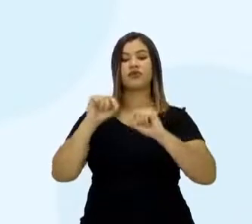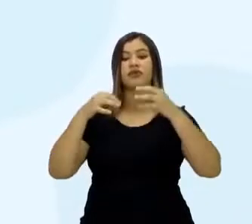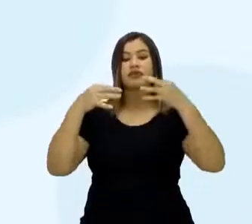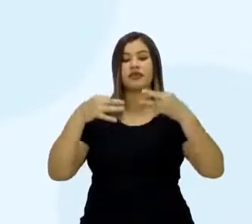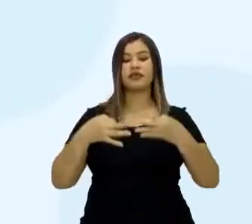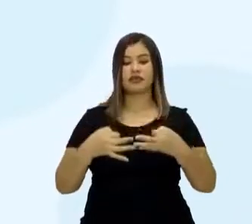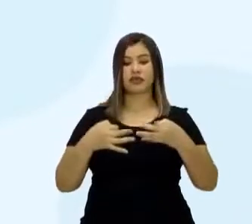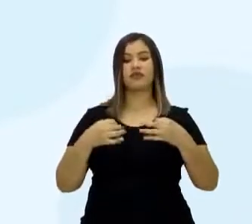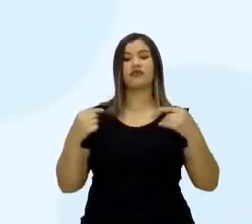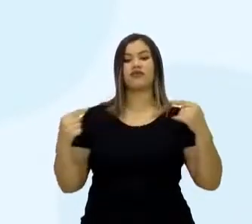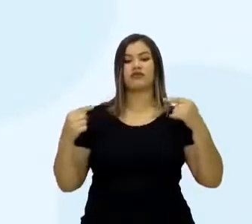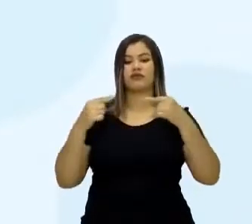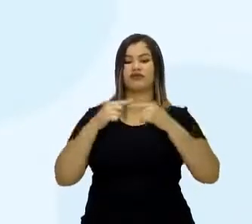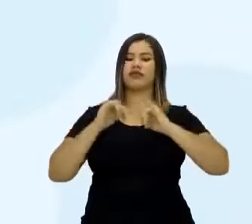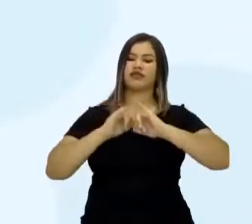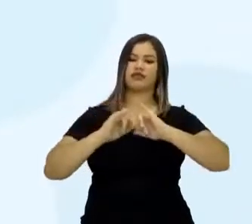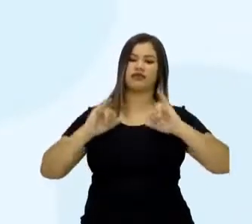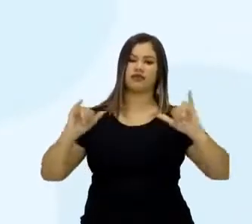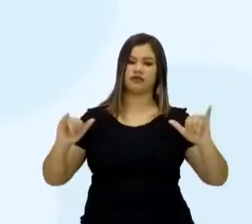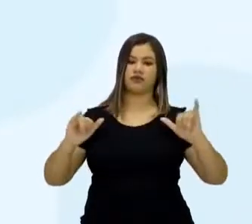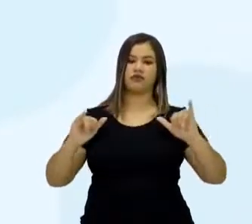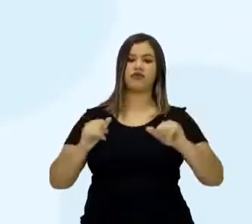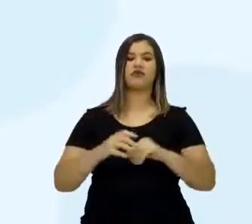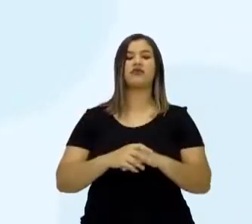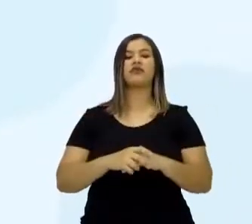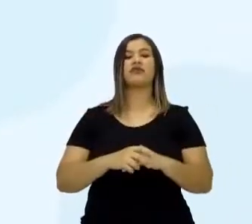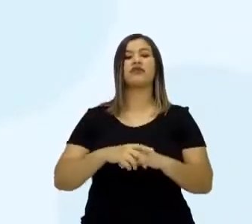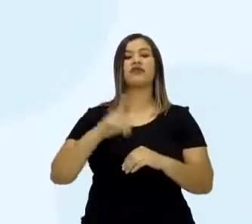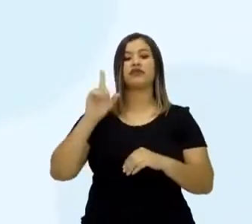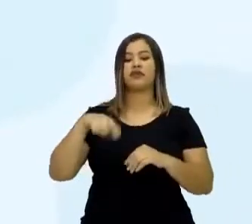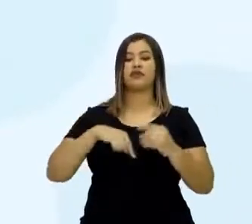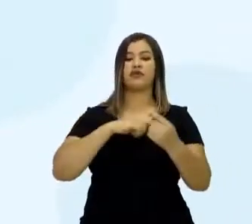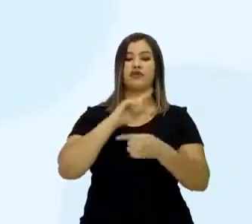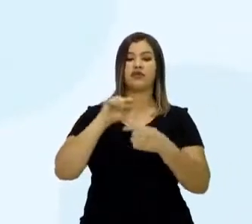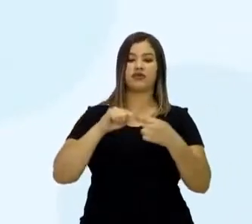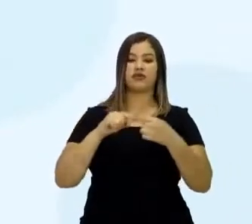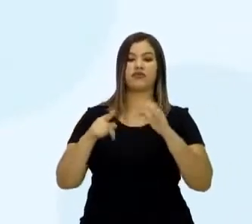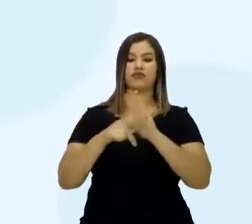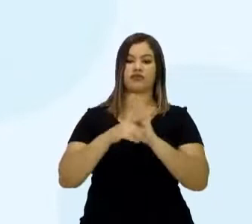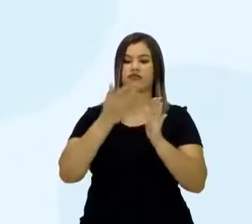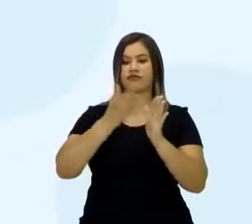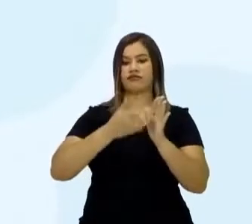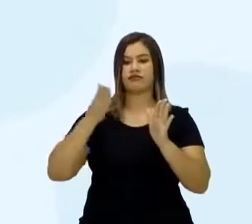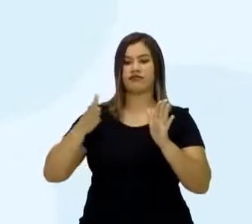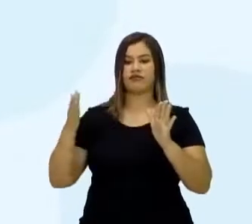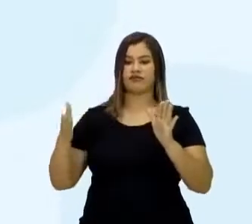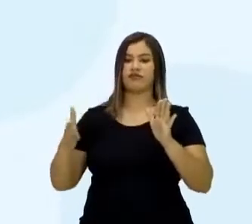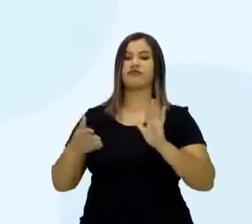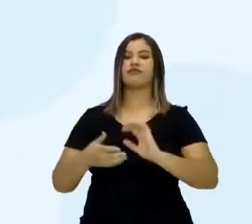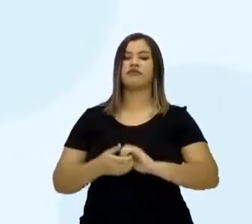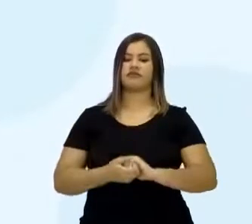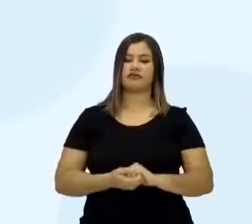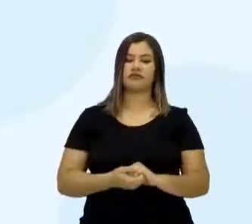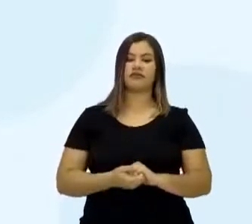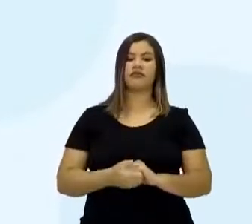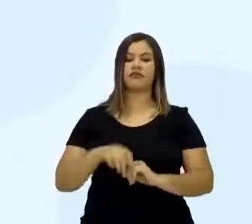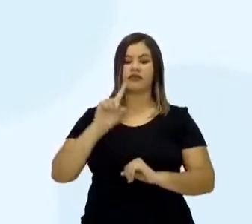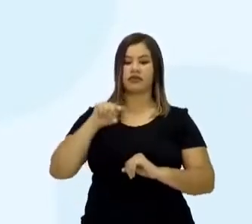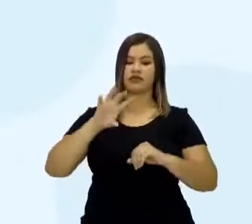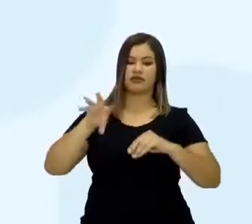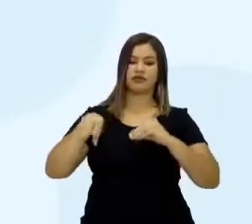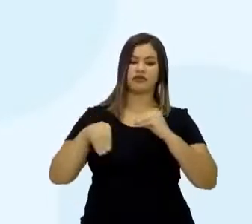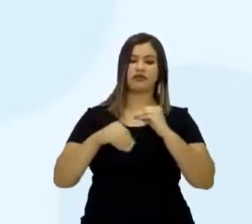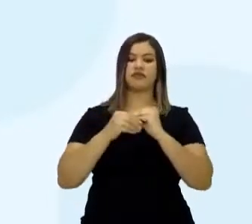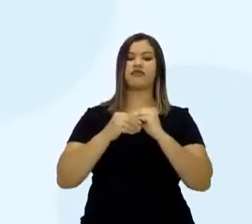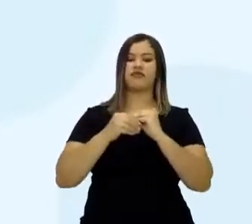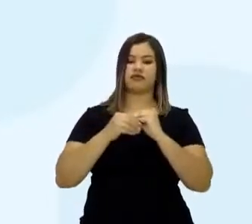para ilustrar então a notícia, que esse também é um dos objetivos dessa sequência, de colocarmos, de acrescentarmos